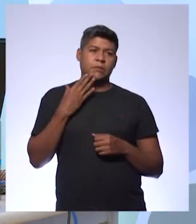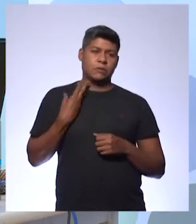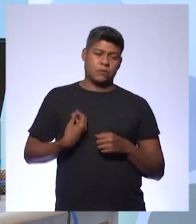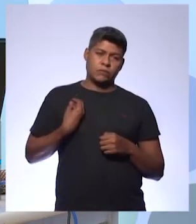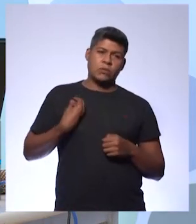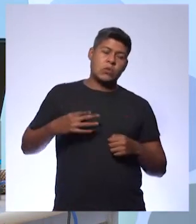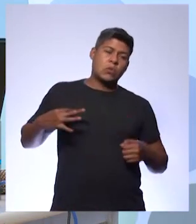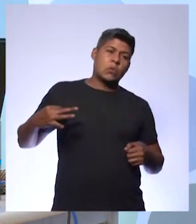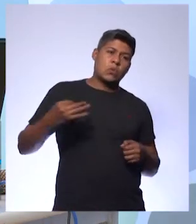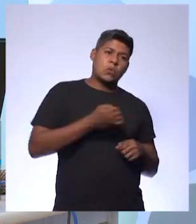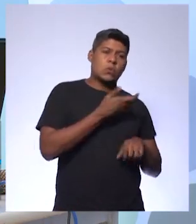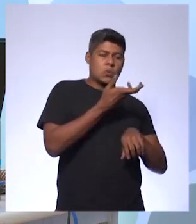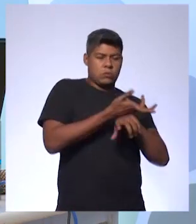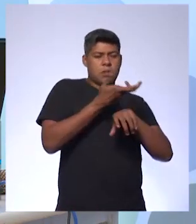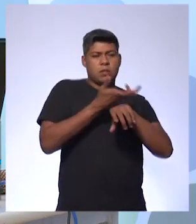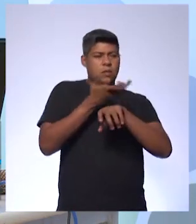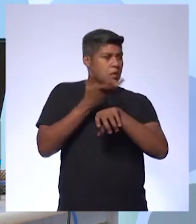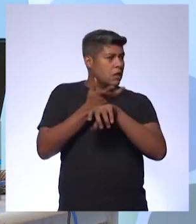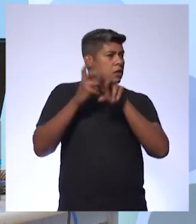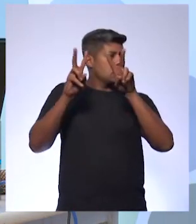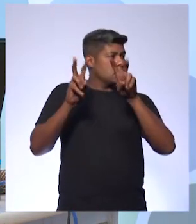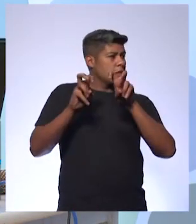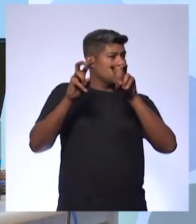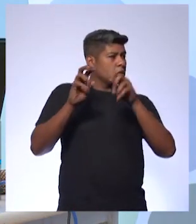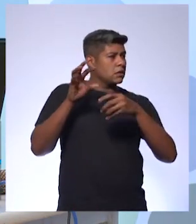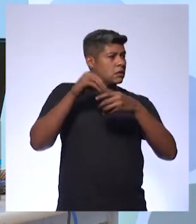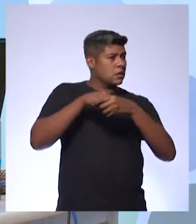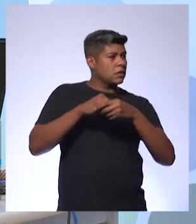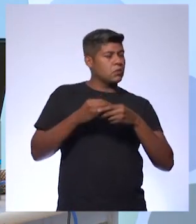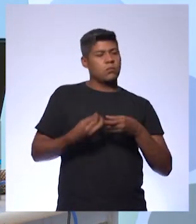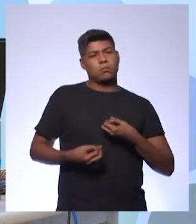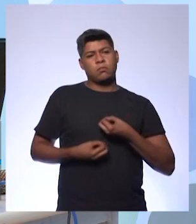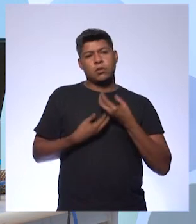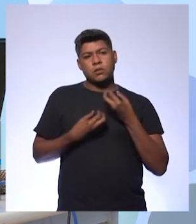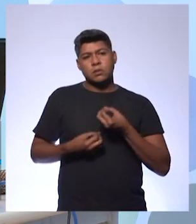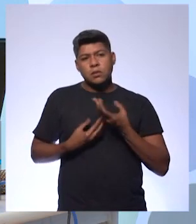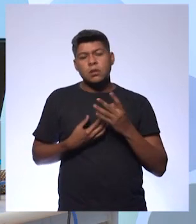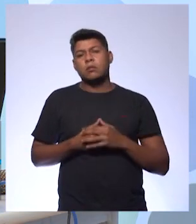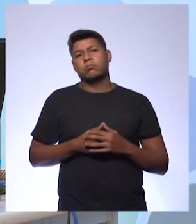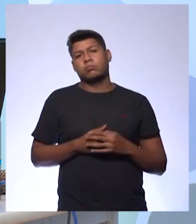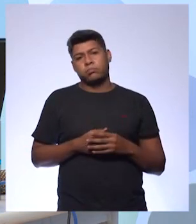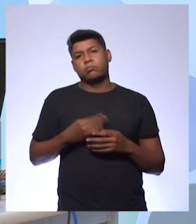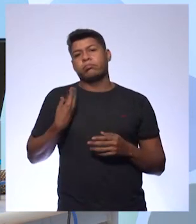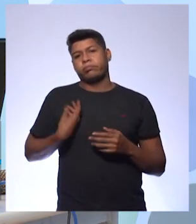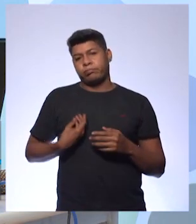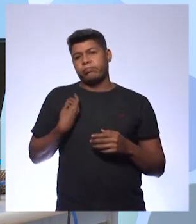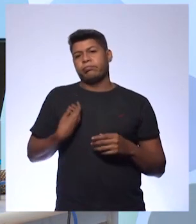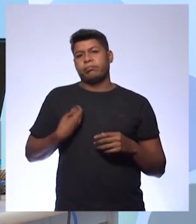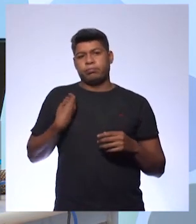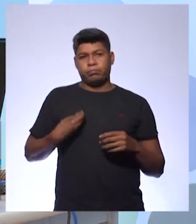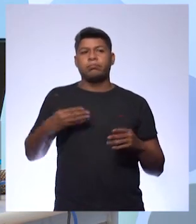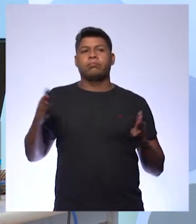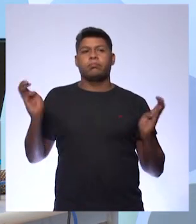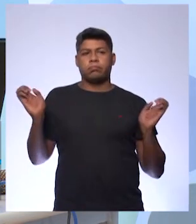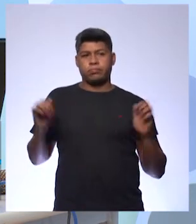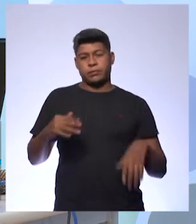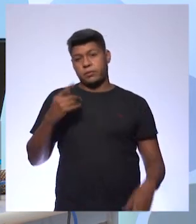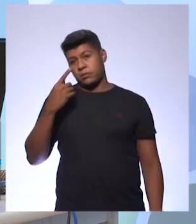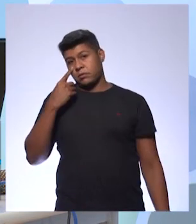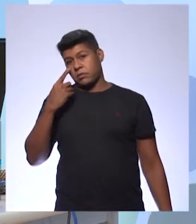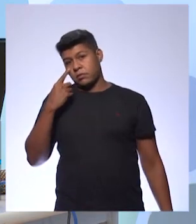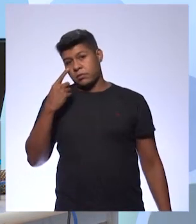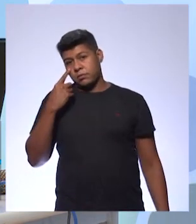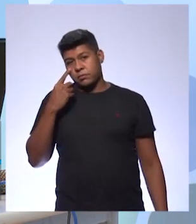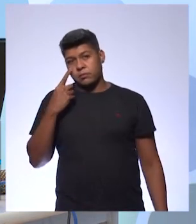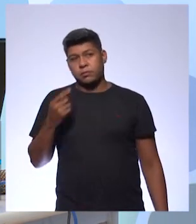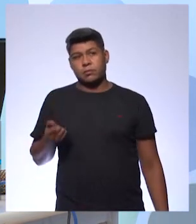percorrer todas as disciplinas, todos os assuntos dentro da poesia. Pois é, muito bem. E olha lá.